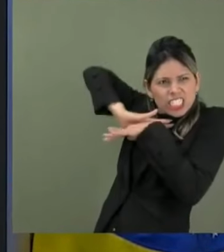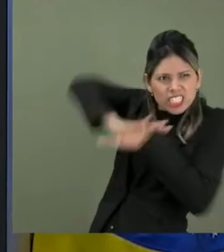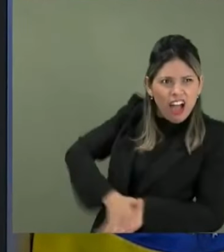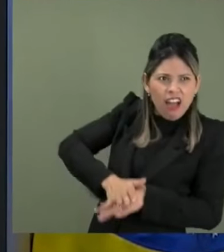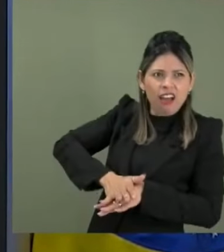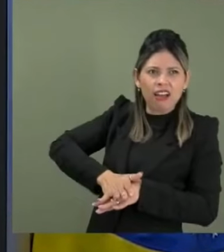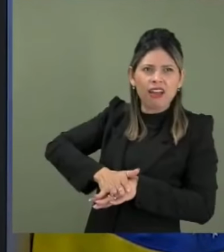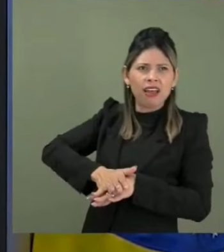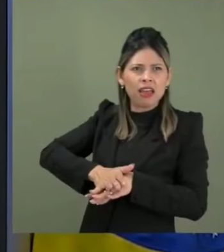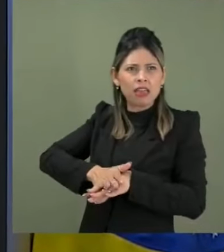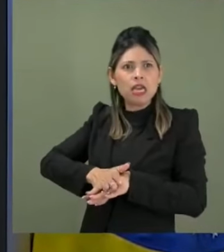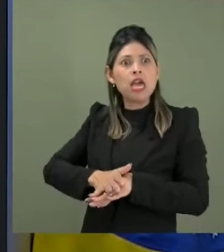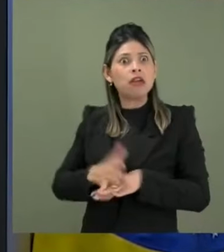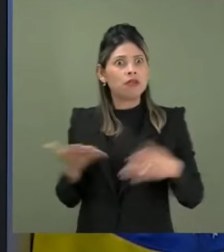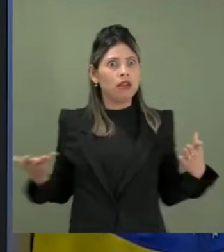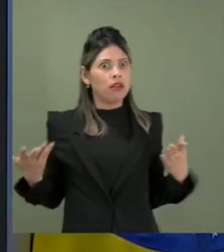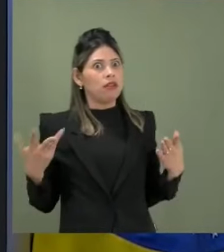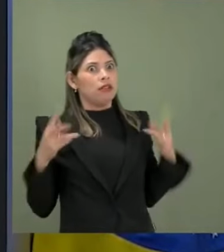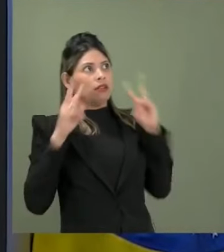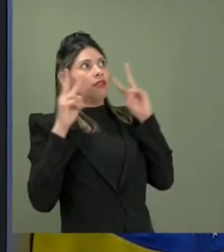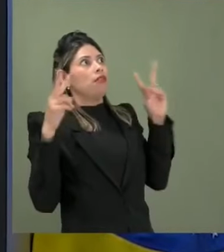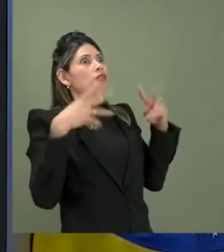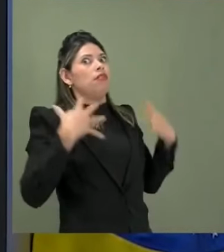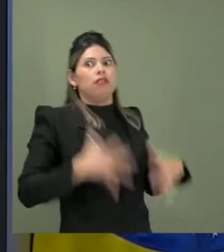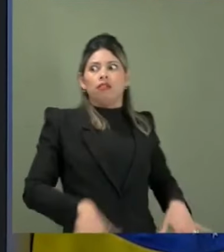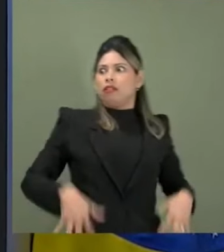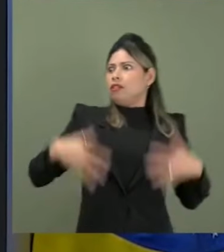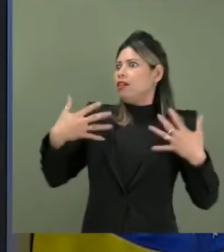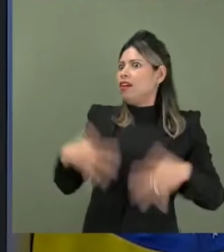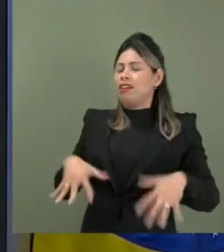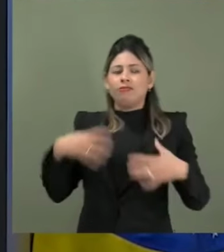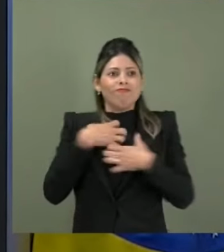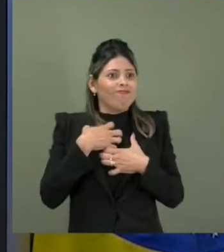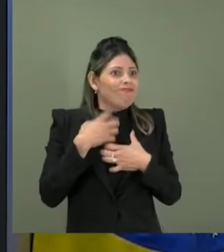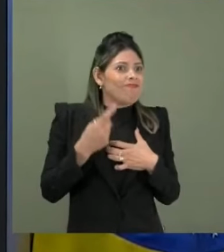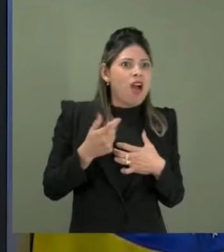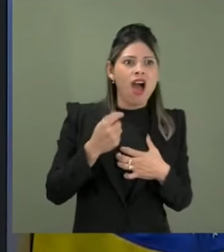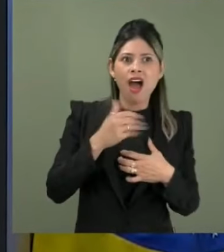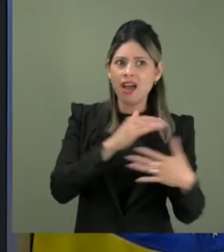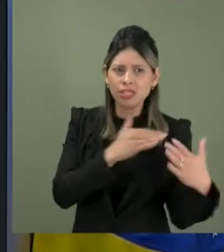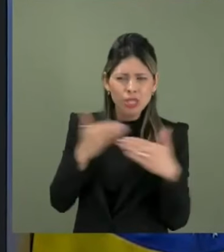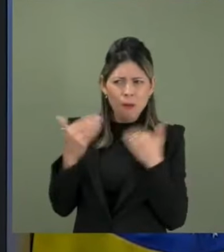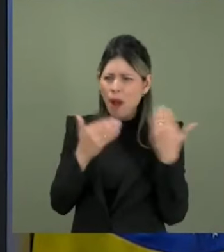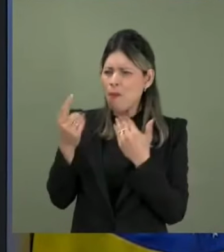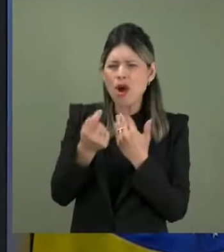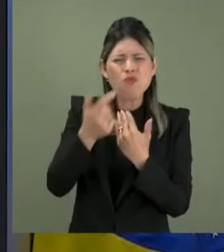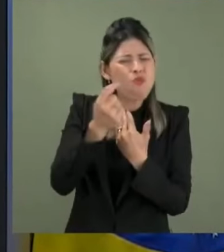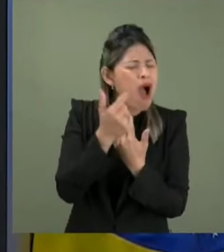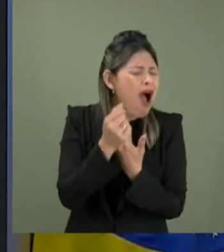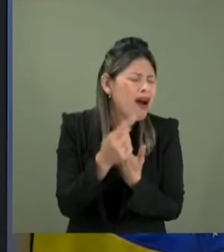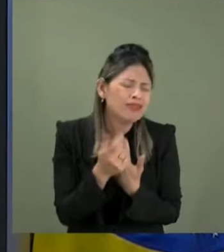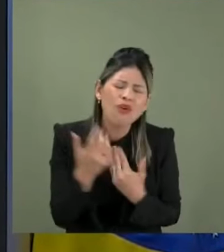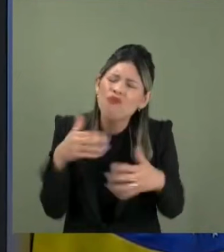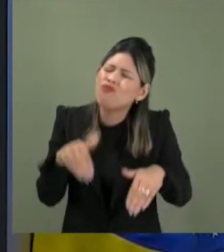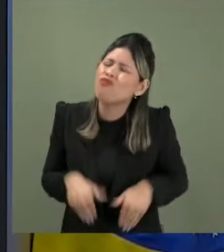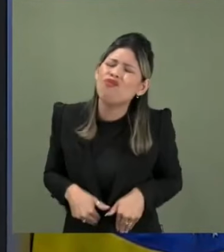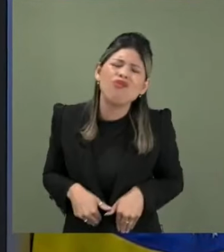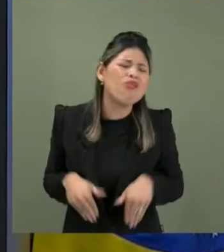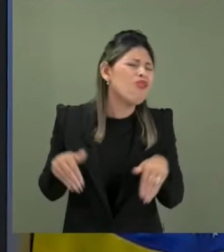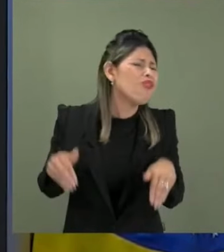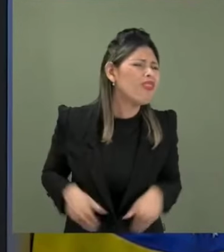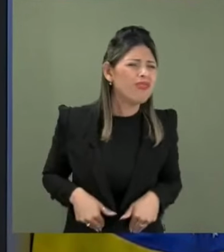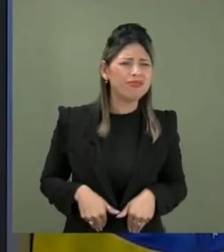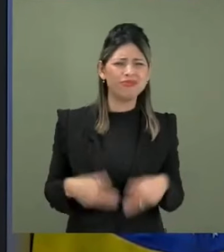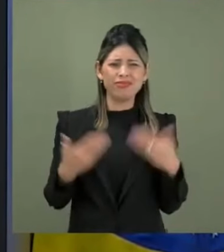cima. Primo Levi, que nessas alturas já estava mais perto da morte do que qualquer coisa, já estava semi-morto de fome e tudo,